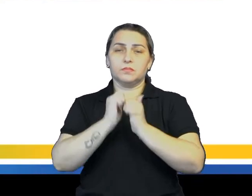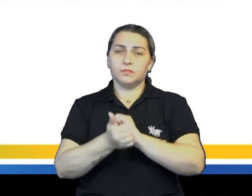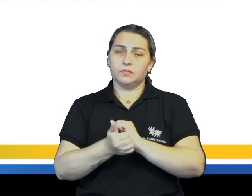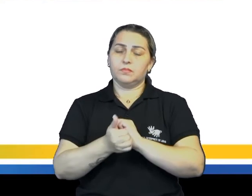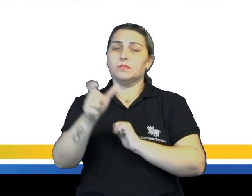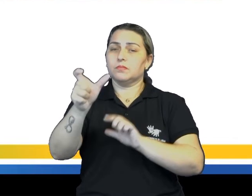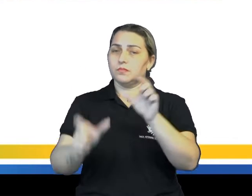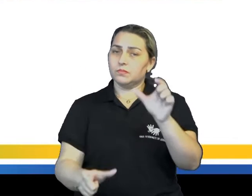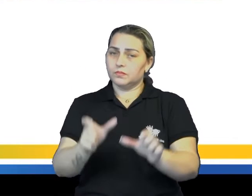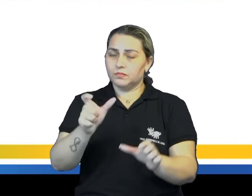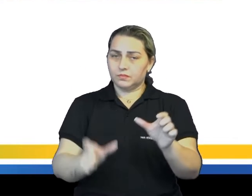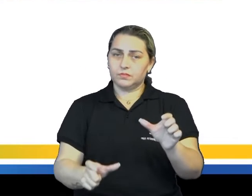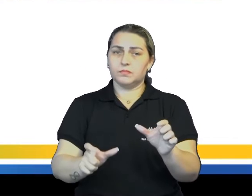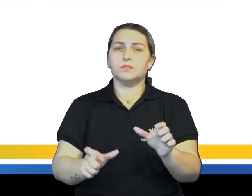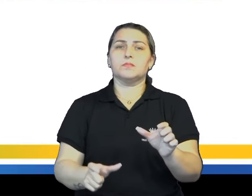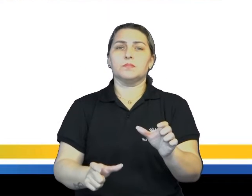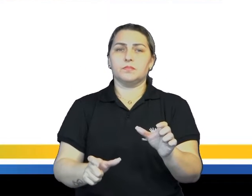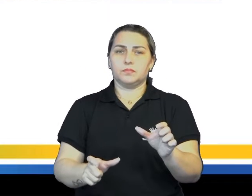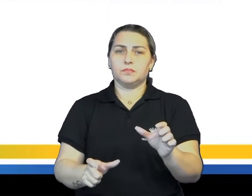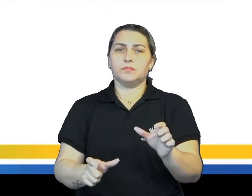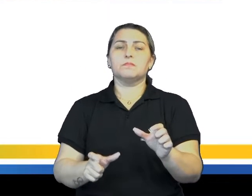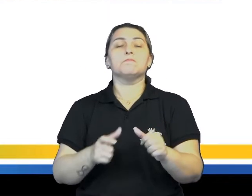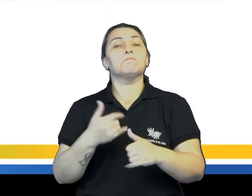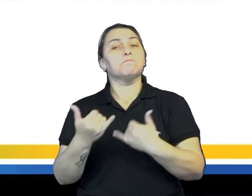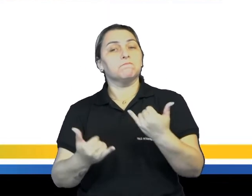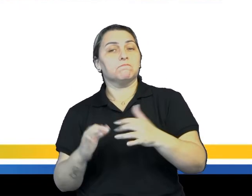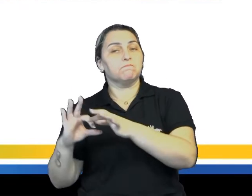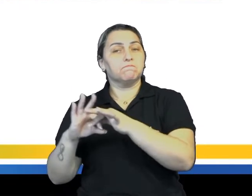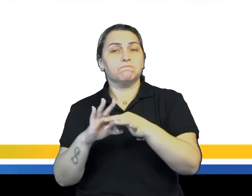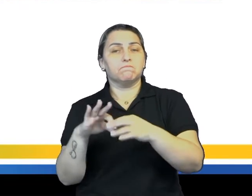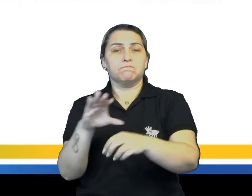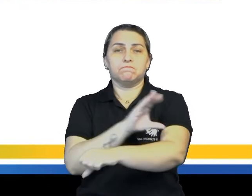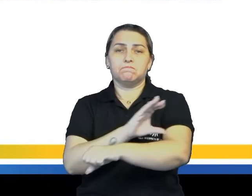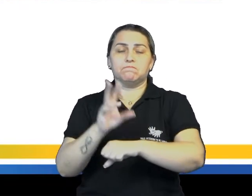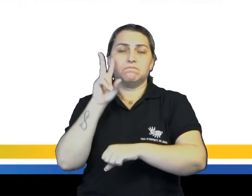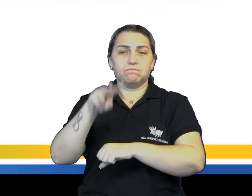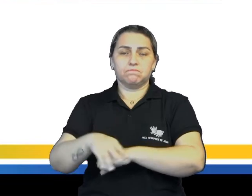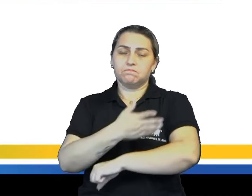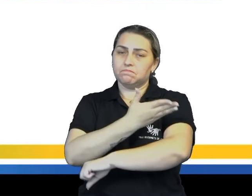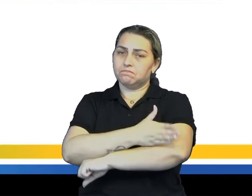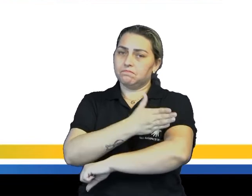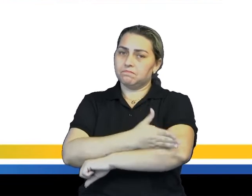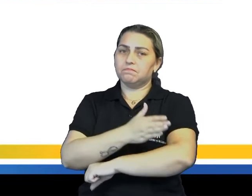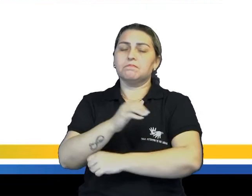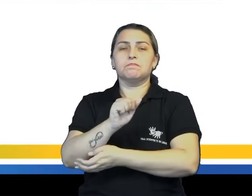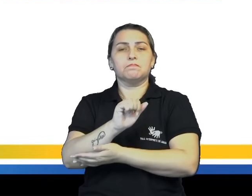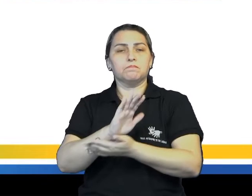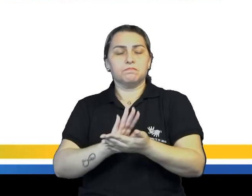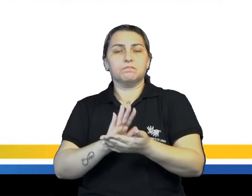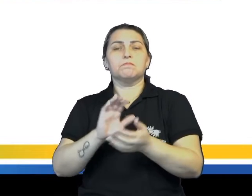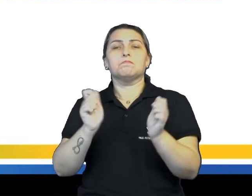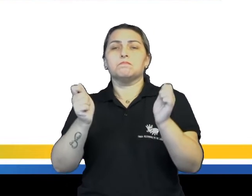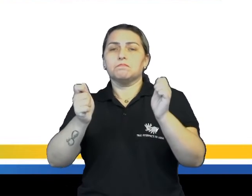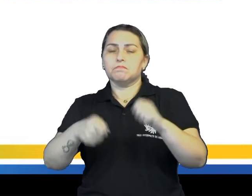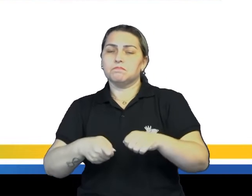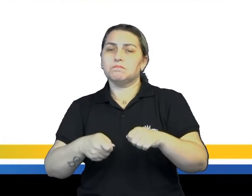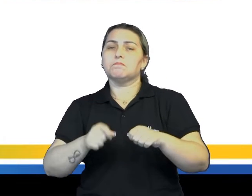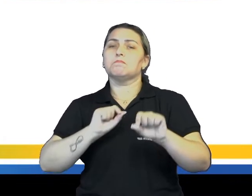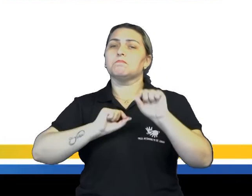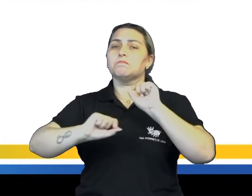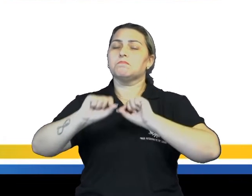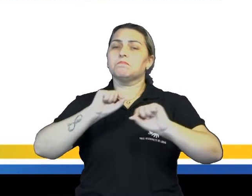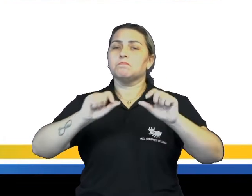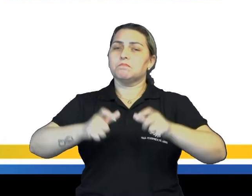indivíduos estão imbricados no contexto cultural, visto que a prática dessas atividades permitem a manutenção e